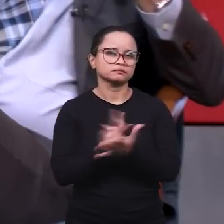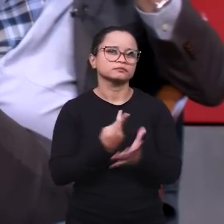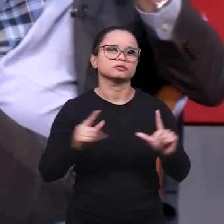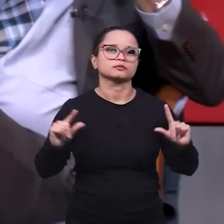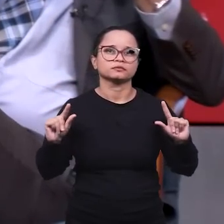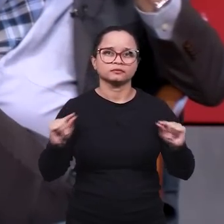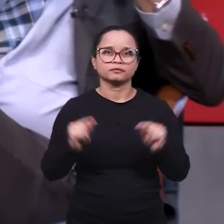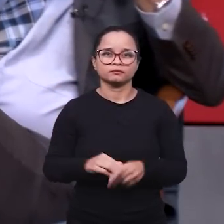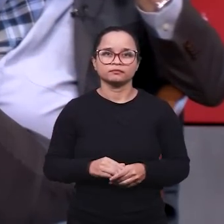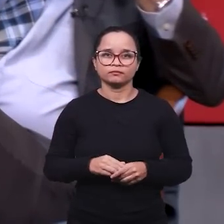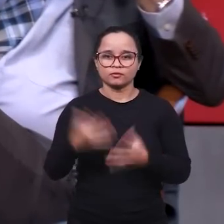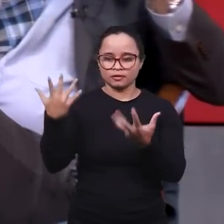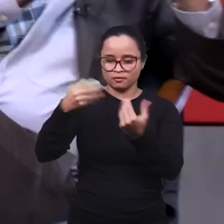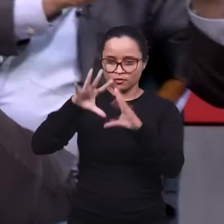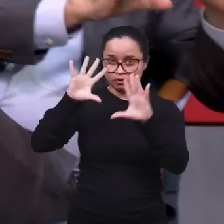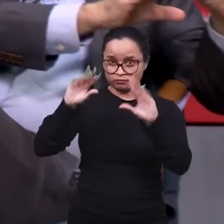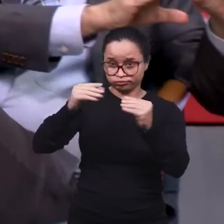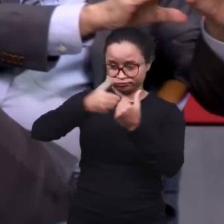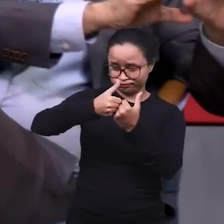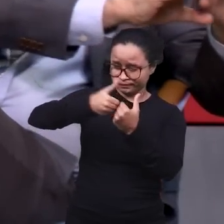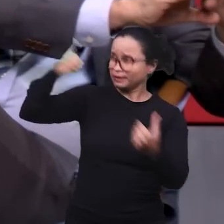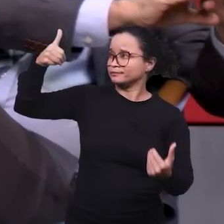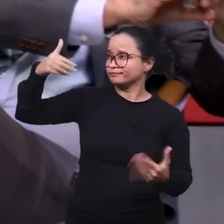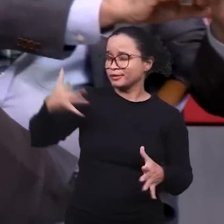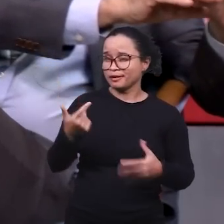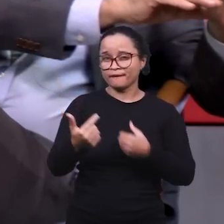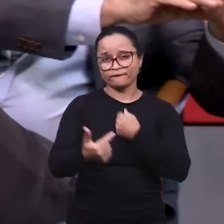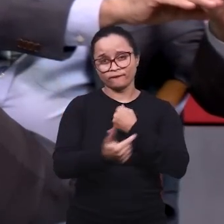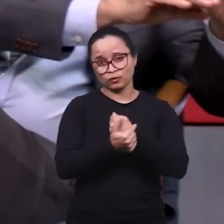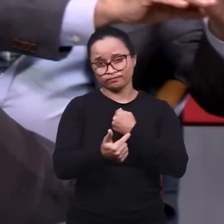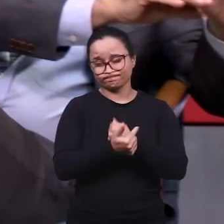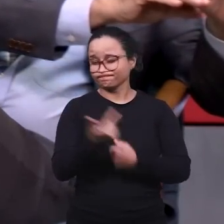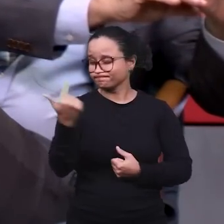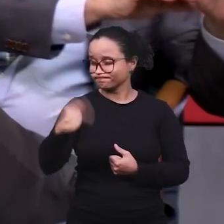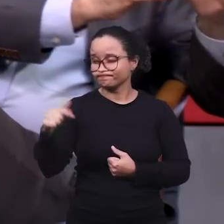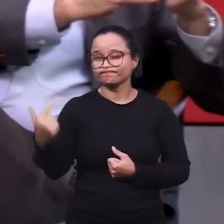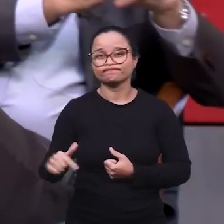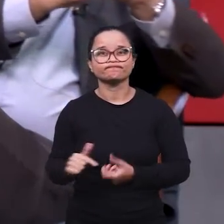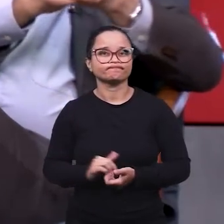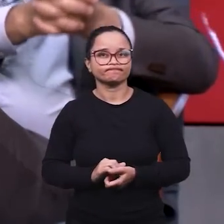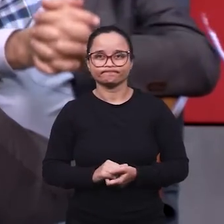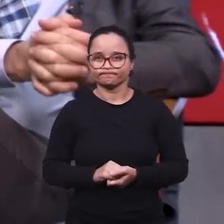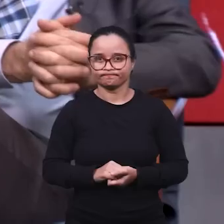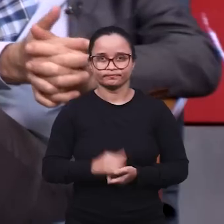foi desligado. Então você não tem função, você não tem